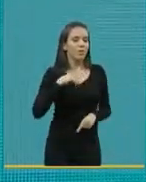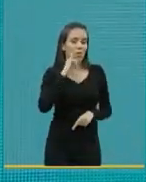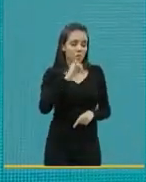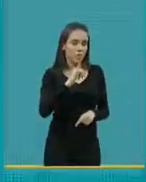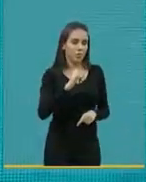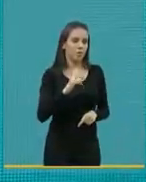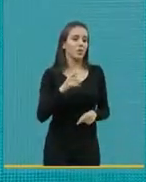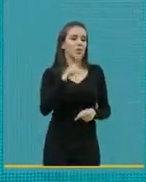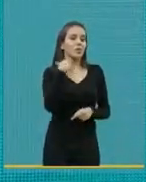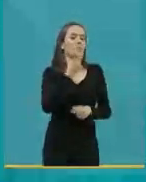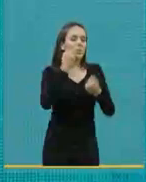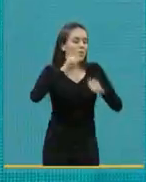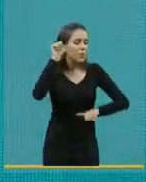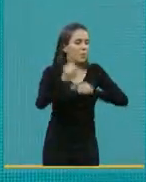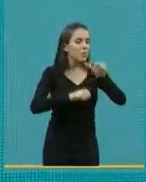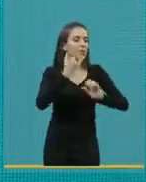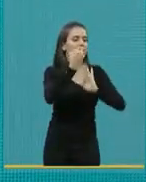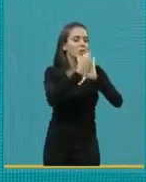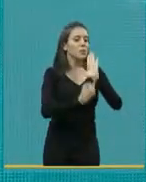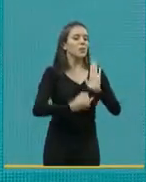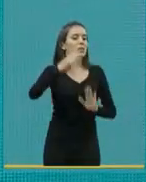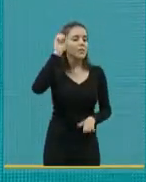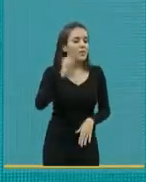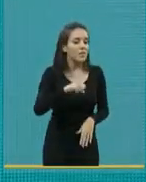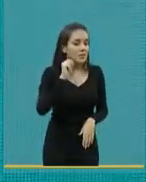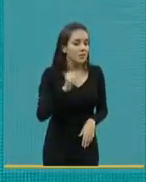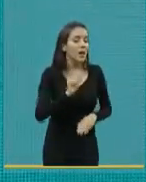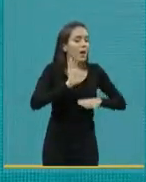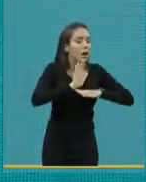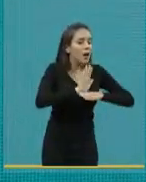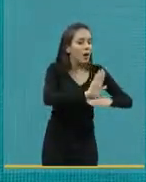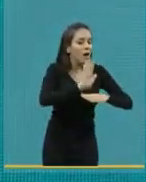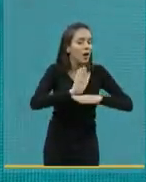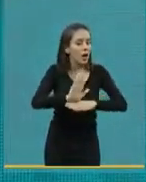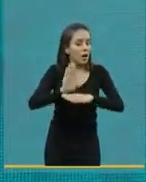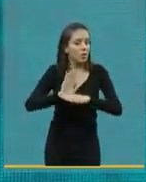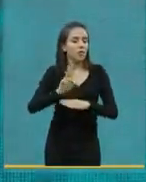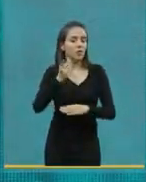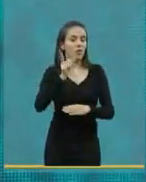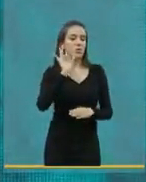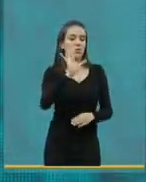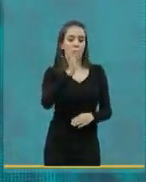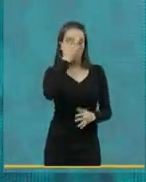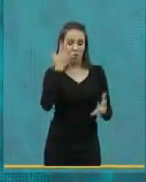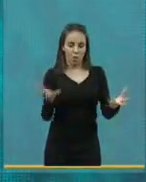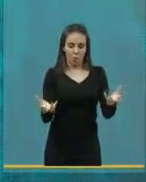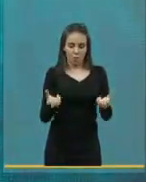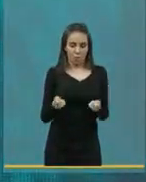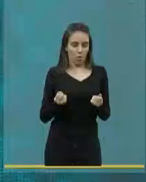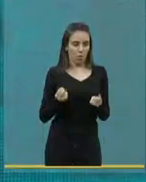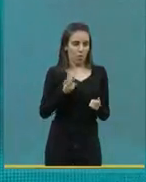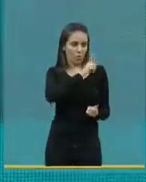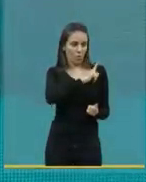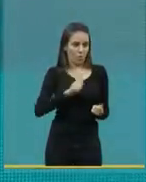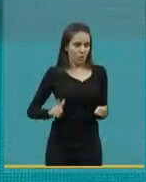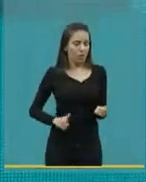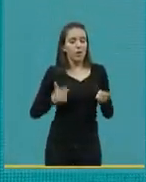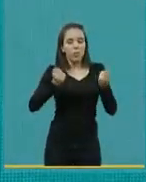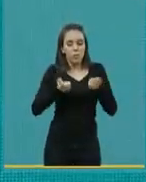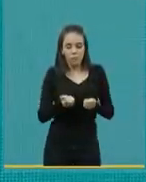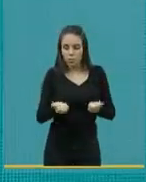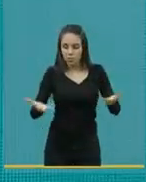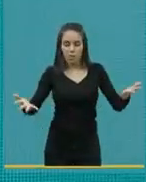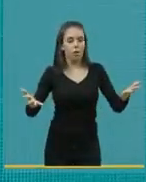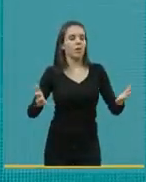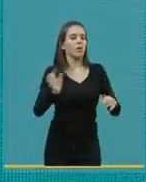é que fazer uma reforma tributária que ajude a que o dinheiro não fique só na mão da união descentralização